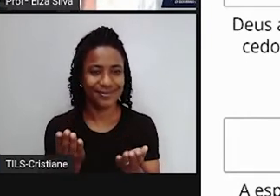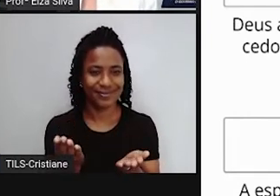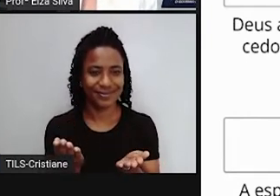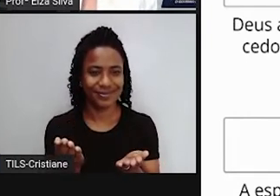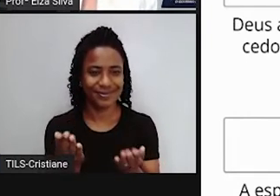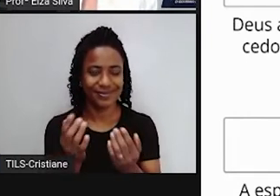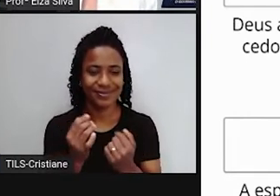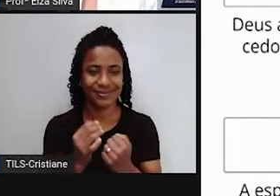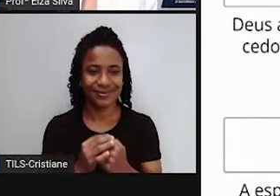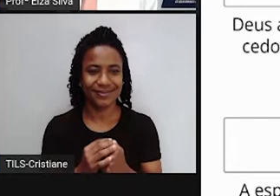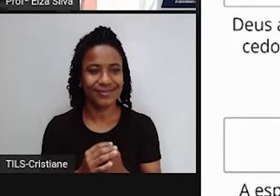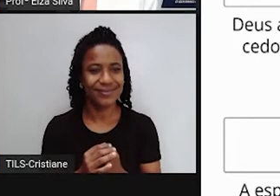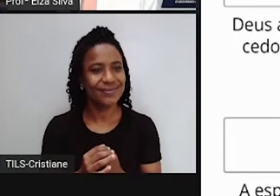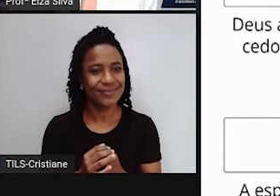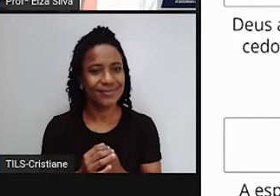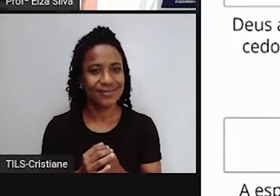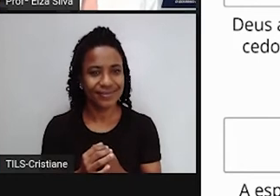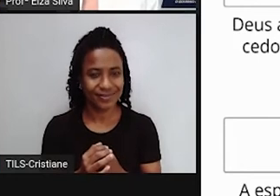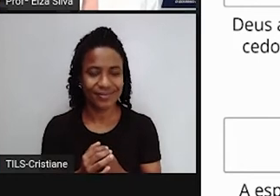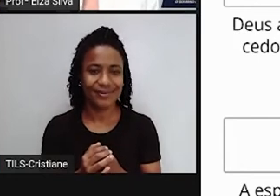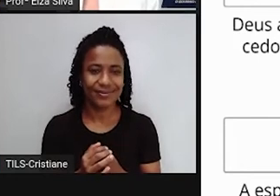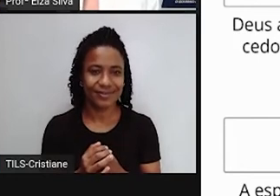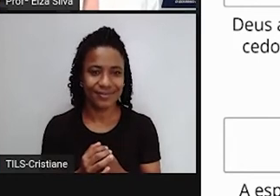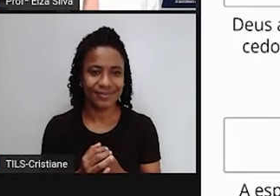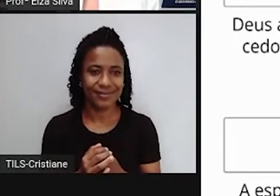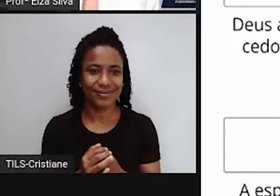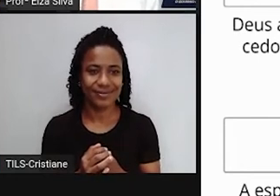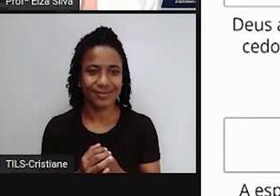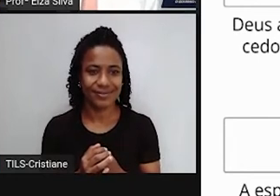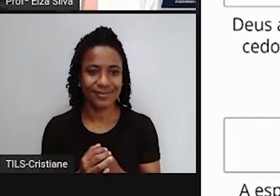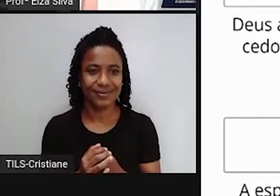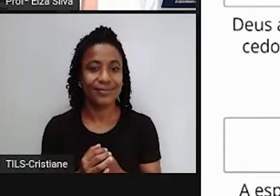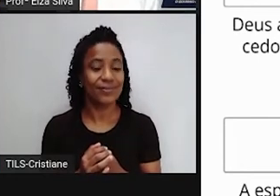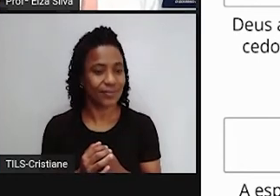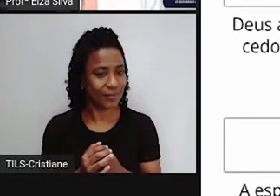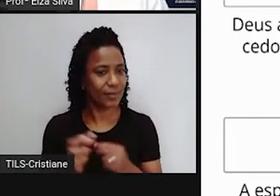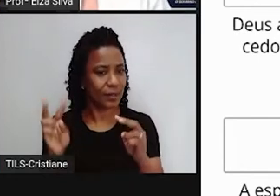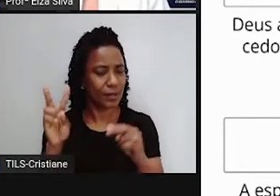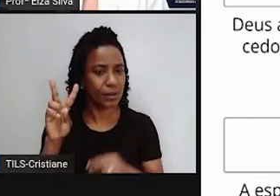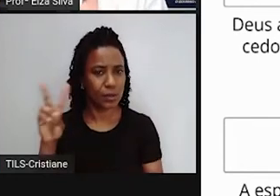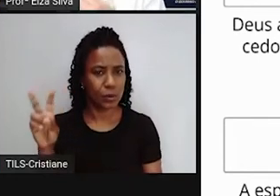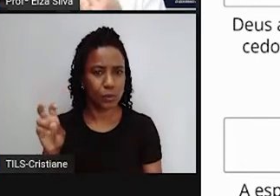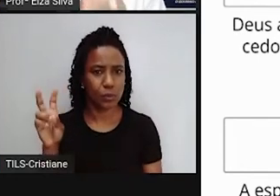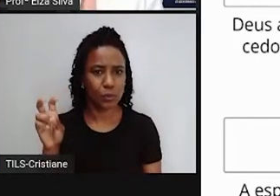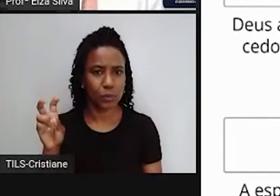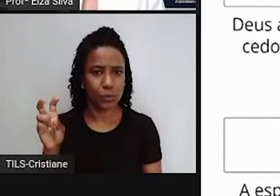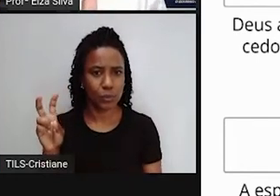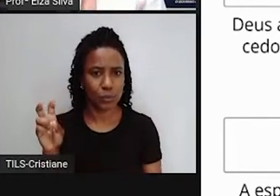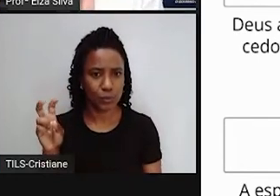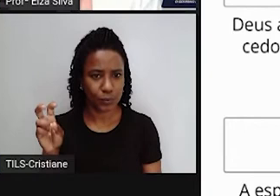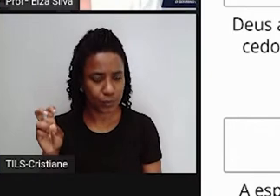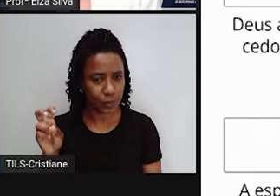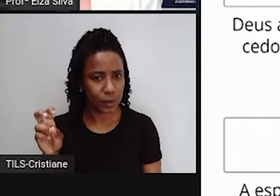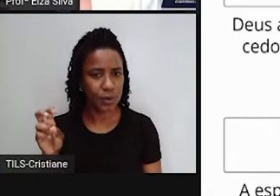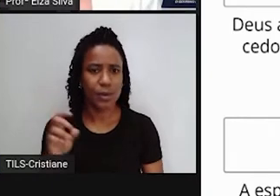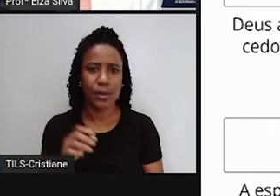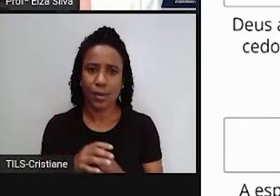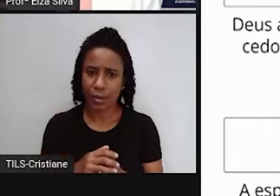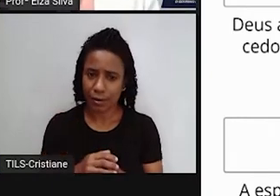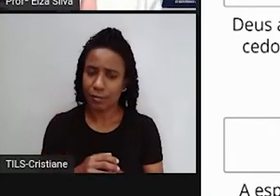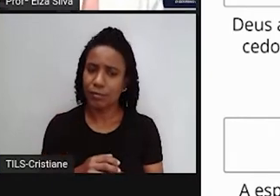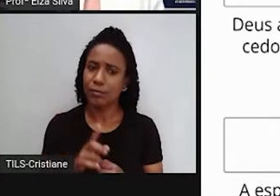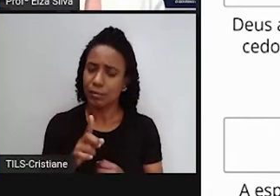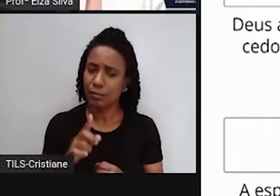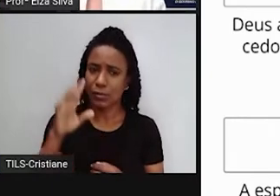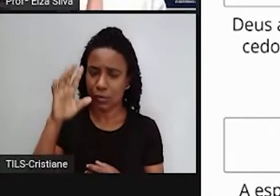enough. Esse ditado, ele diz que para um bom entendedor,